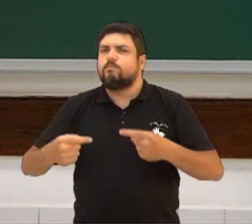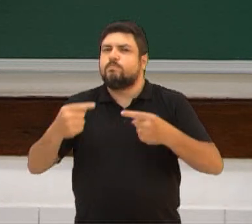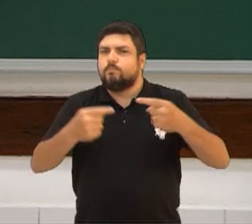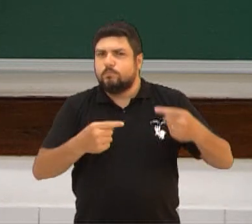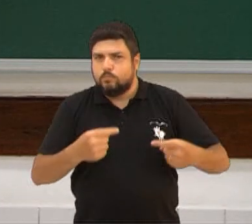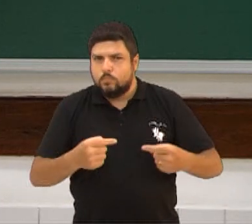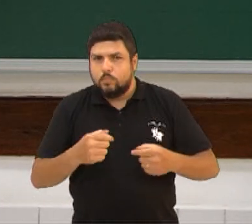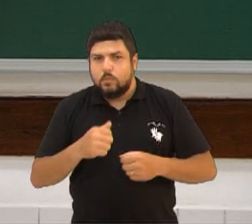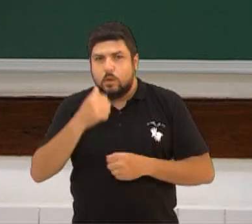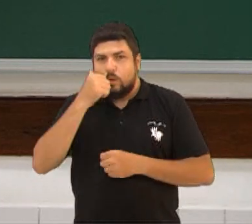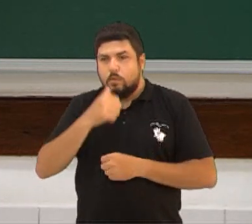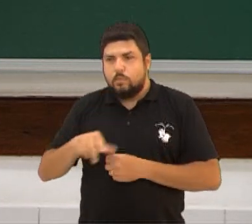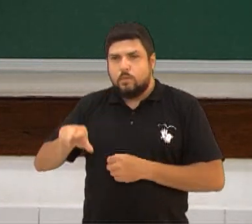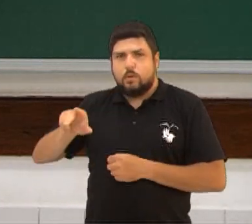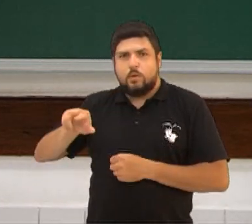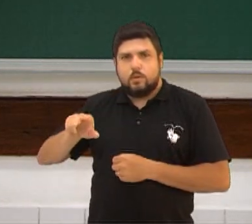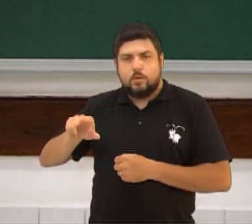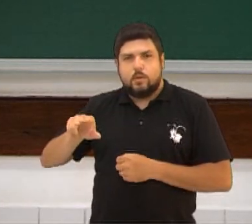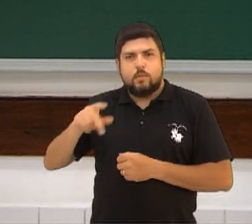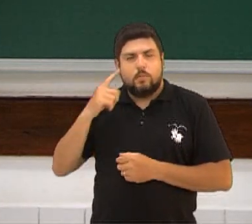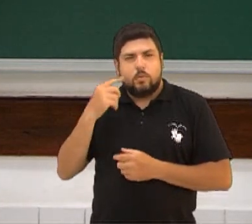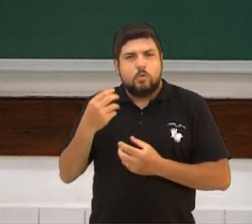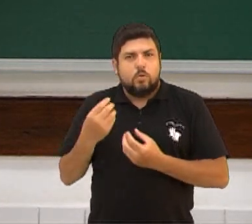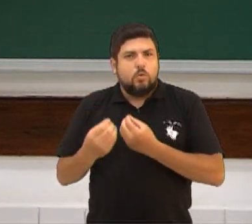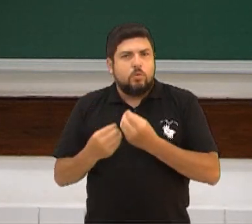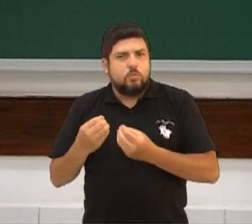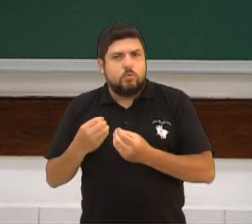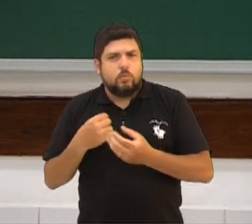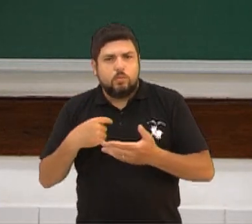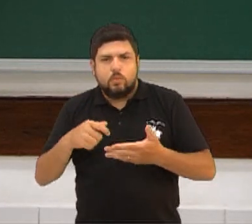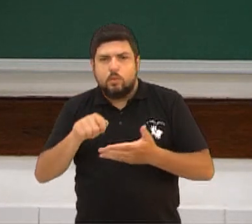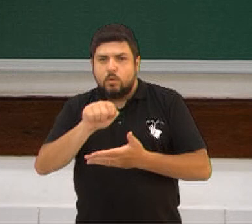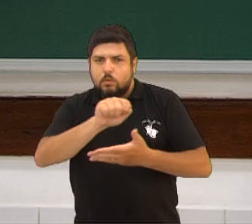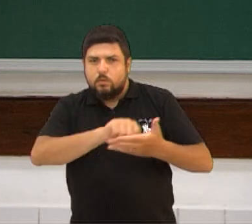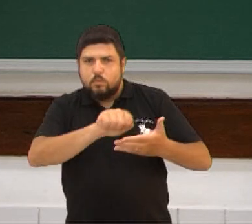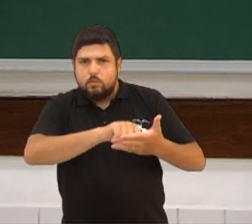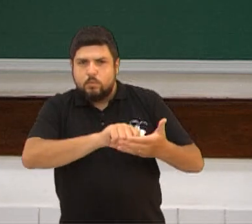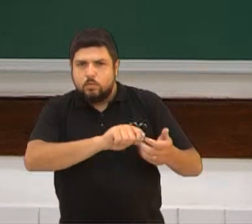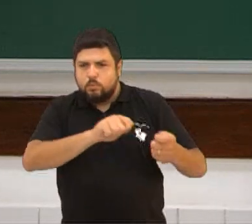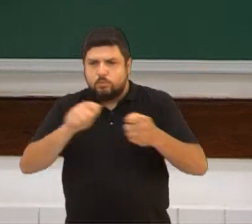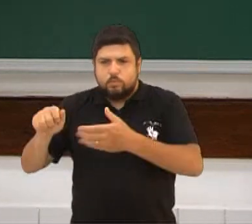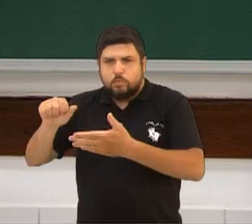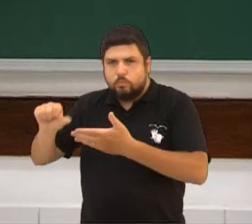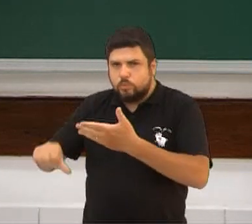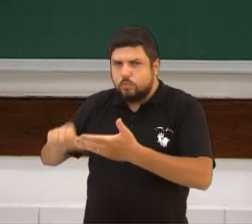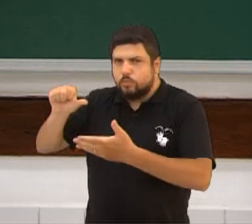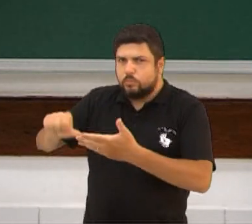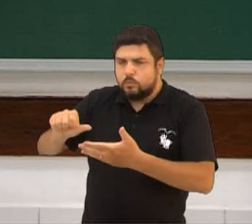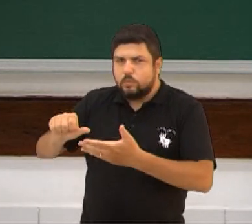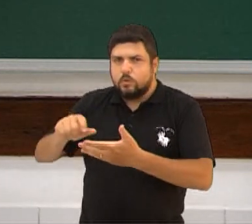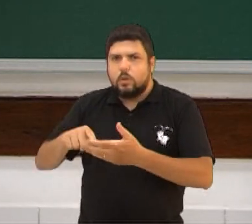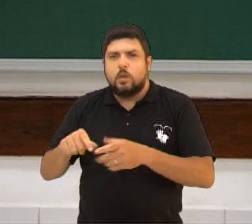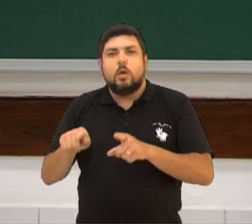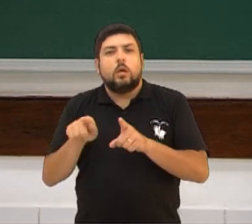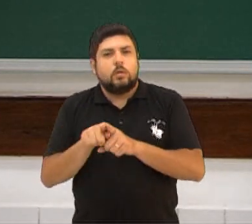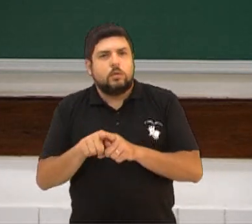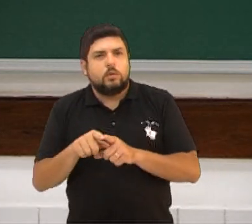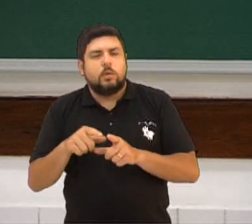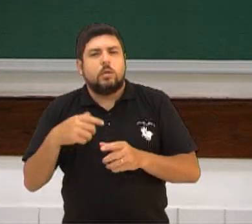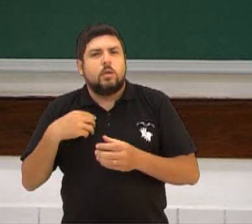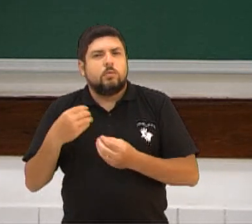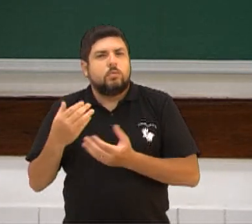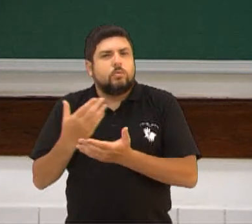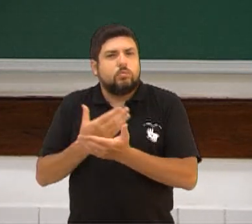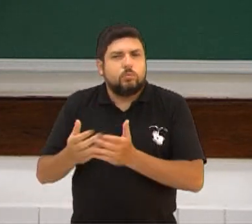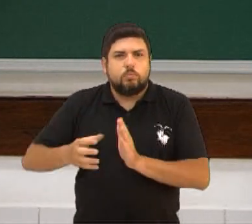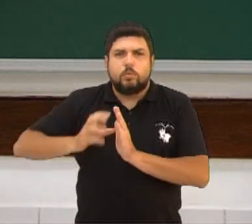irmã dele modifica alguns escritos e esses escritos acabam sendo usados pelo Partido Nazista, no início do